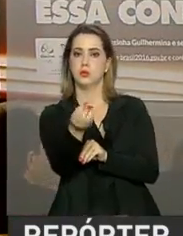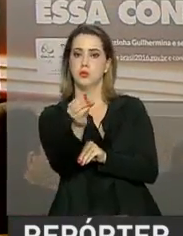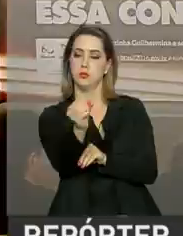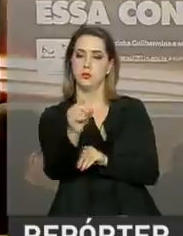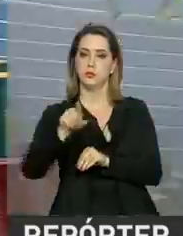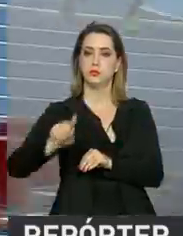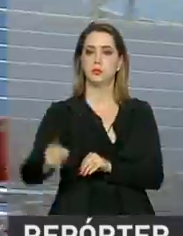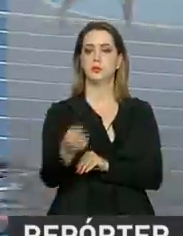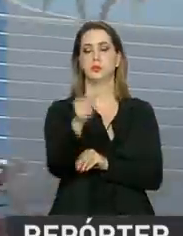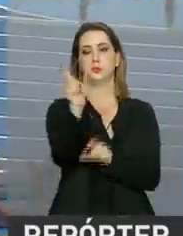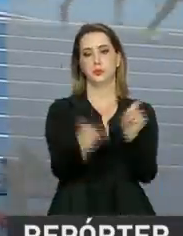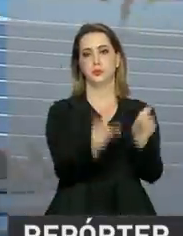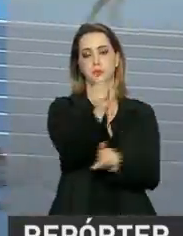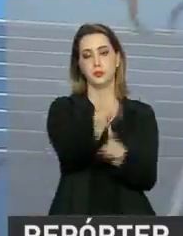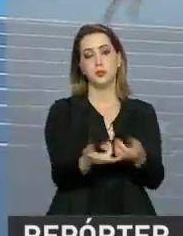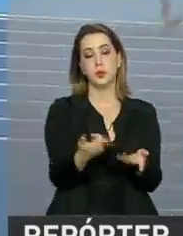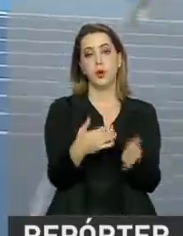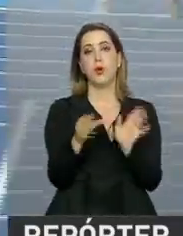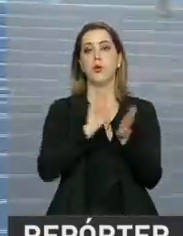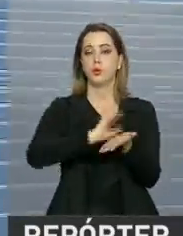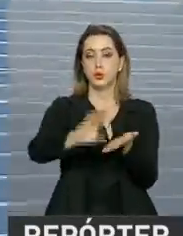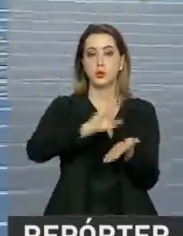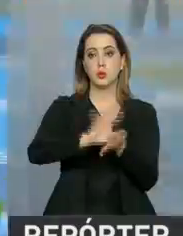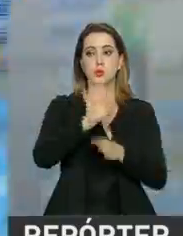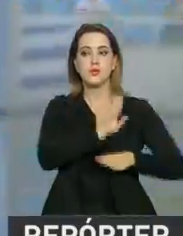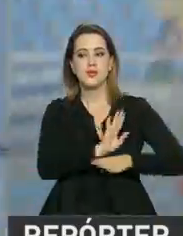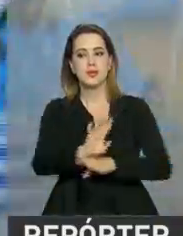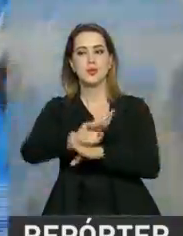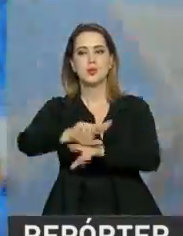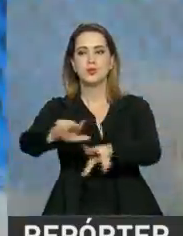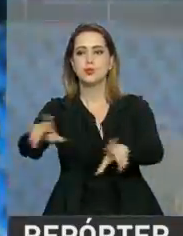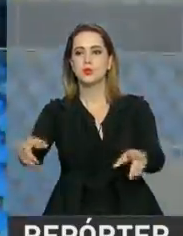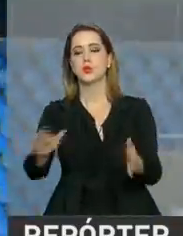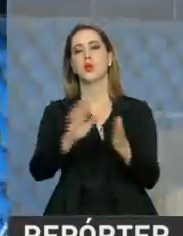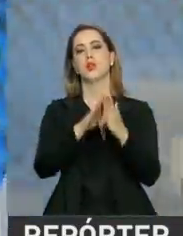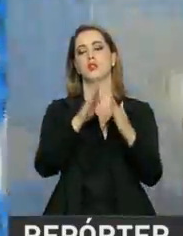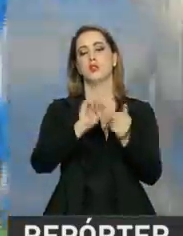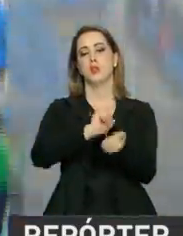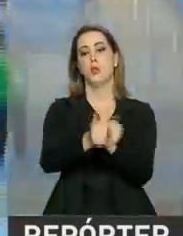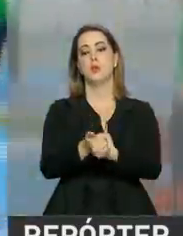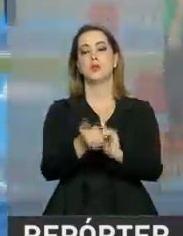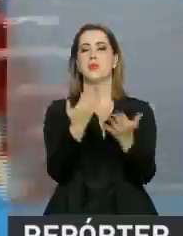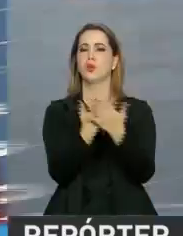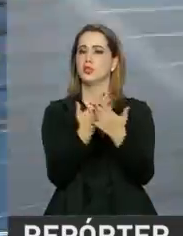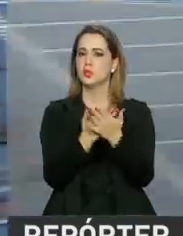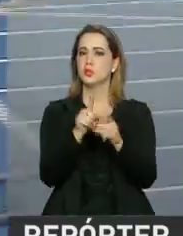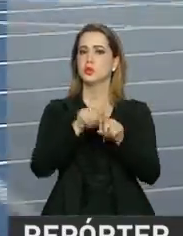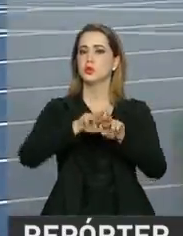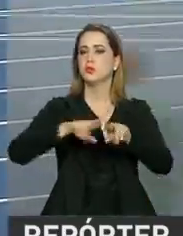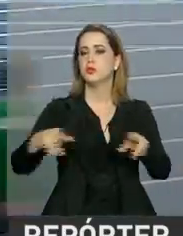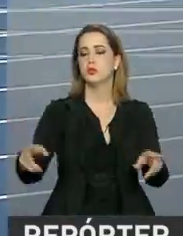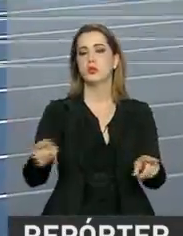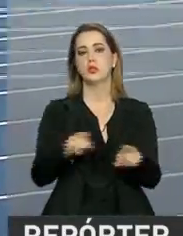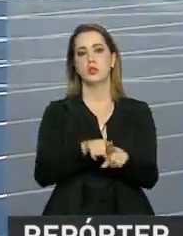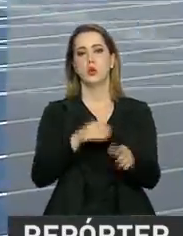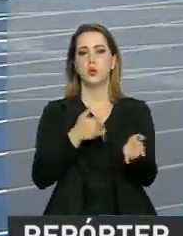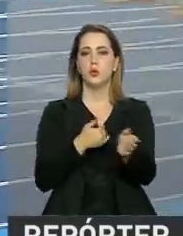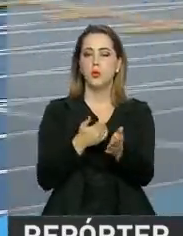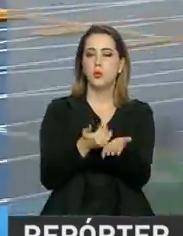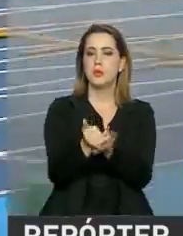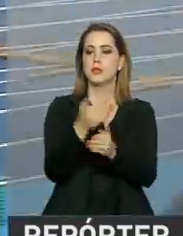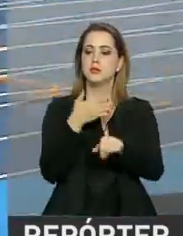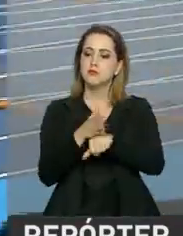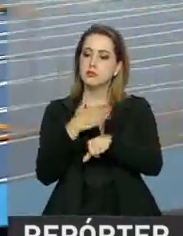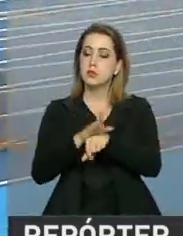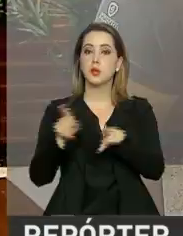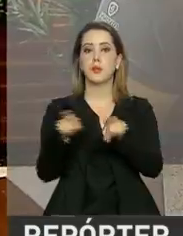mil pessoas os recursos beneficiarão o esporte escolar e de lazer passando pelo amador até atletas de